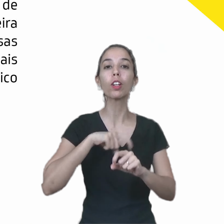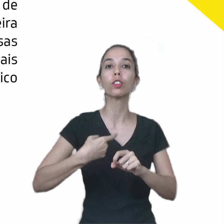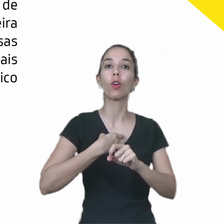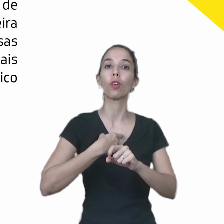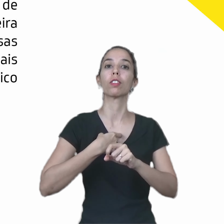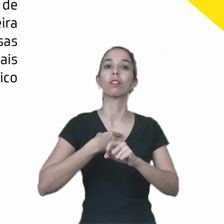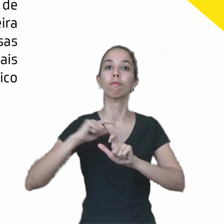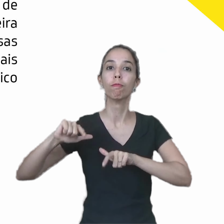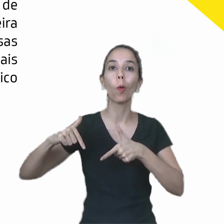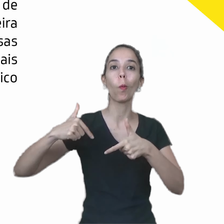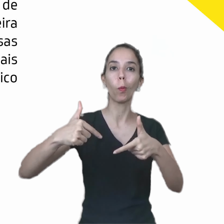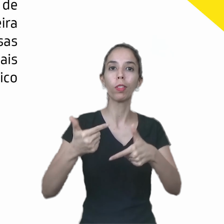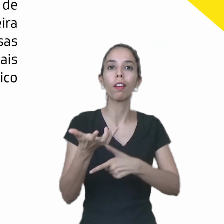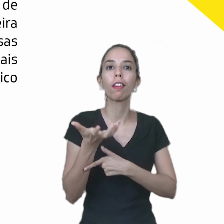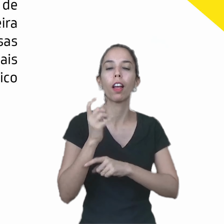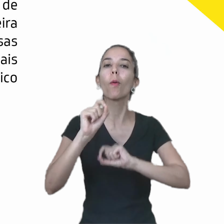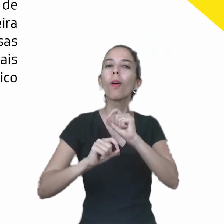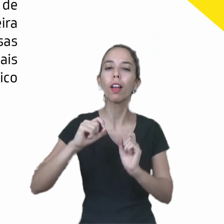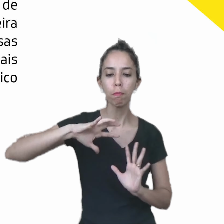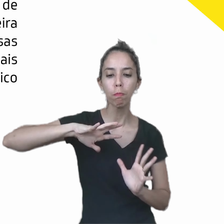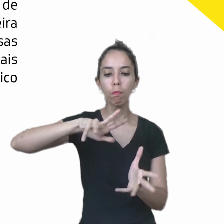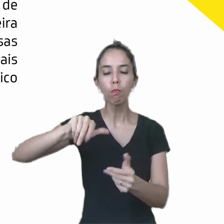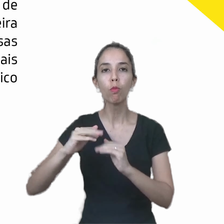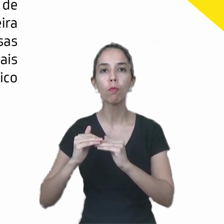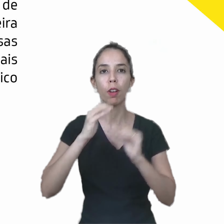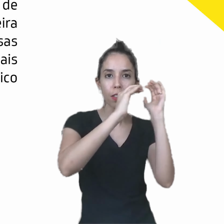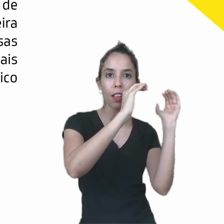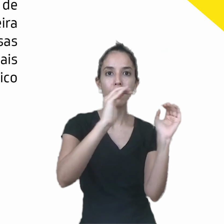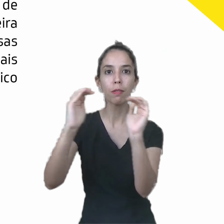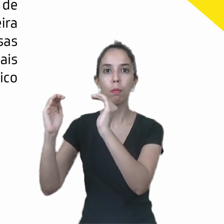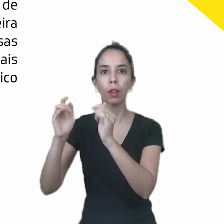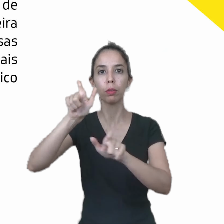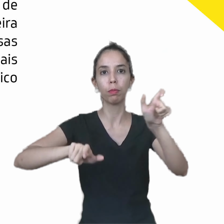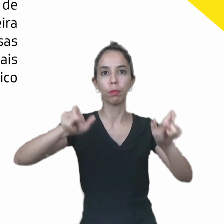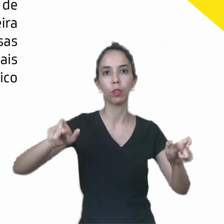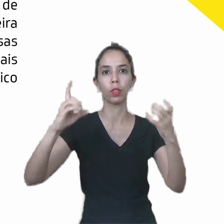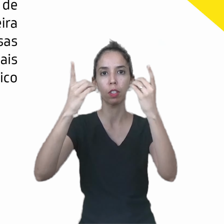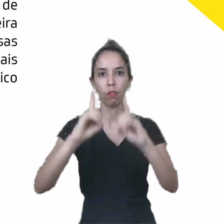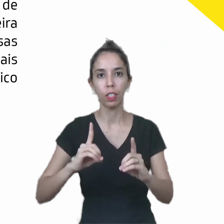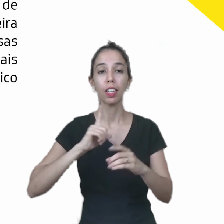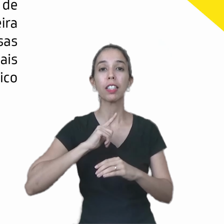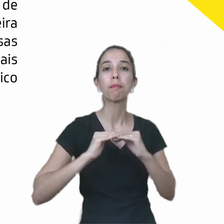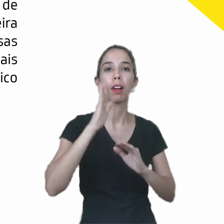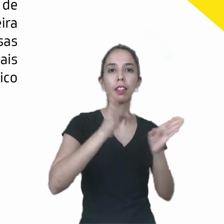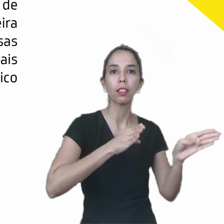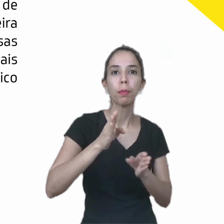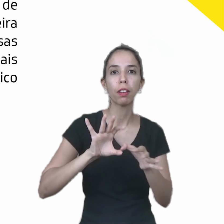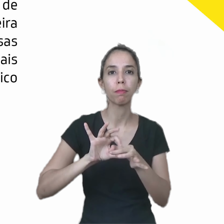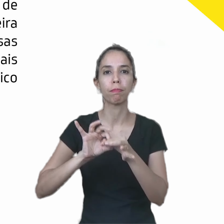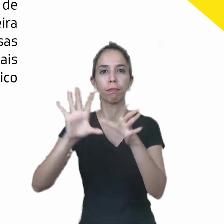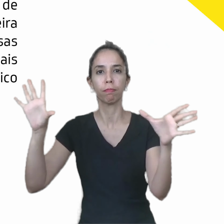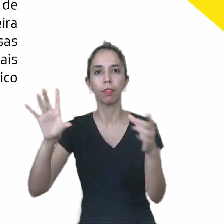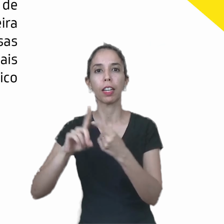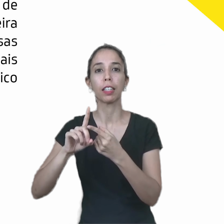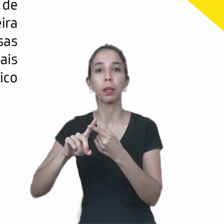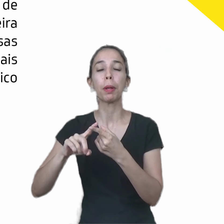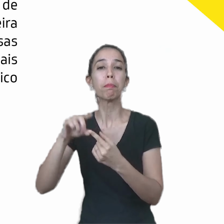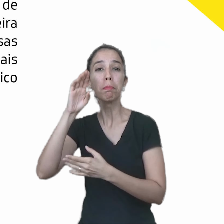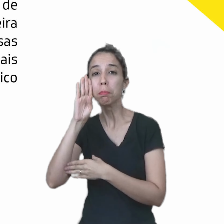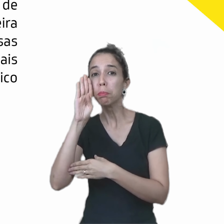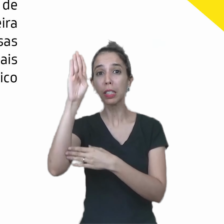nossas vozes cotidianamente gritam. Um mundo mais respeitoso com as pessoas com deficiência, acessível,